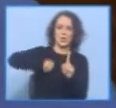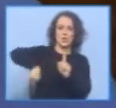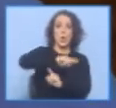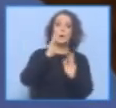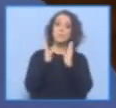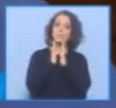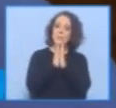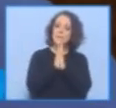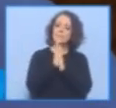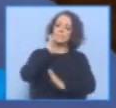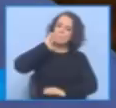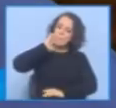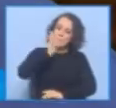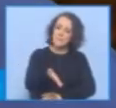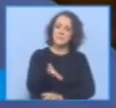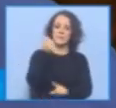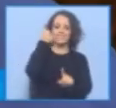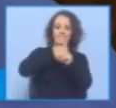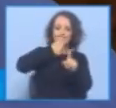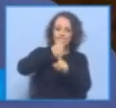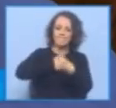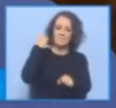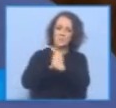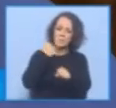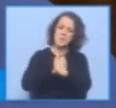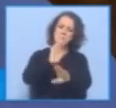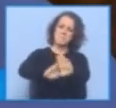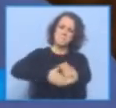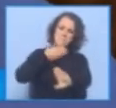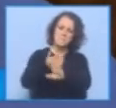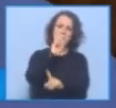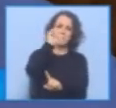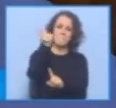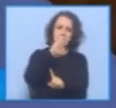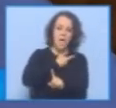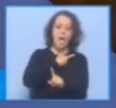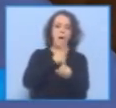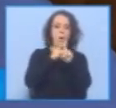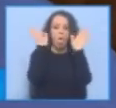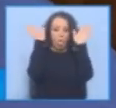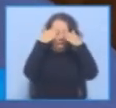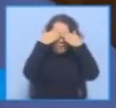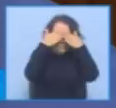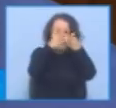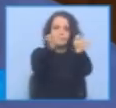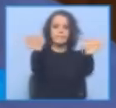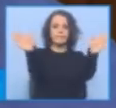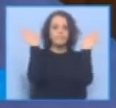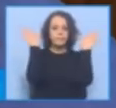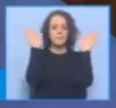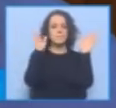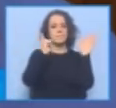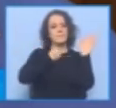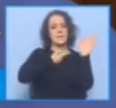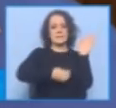Igreja, precisamos de fazer um trabalho enorme de abrir as nossas palas, não? E começar a sentir que aquilo